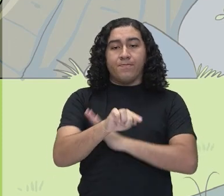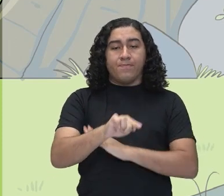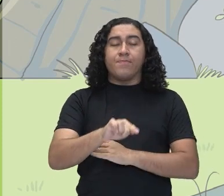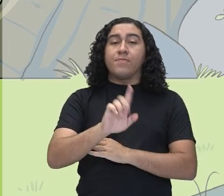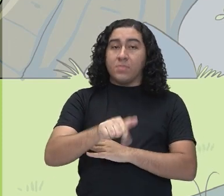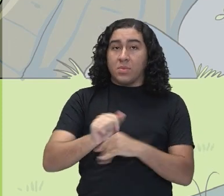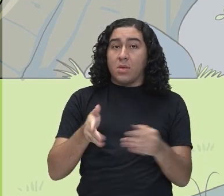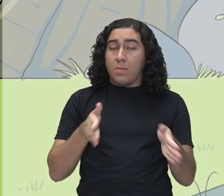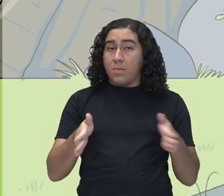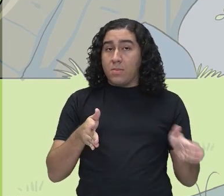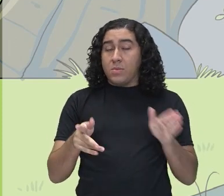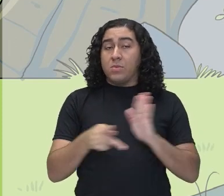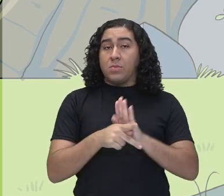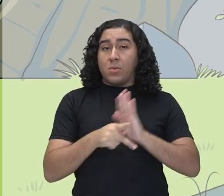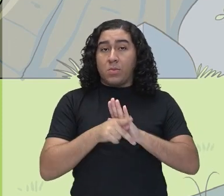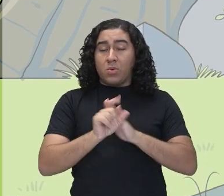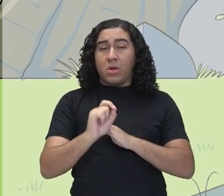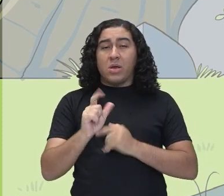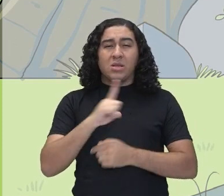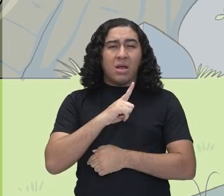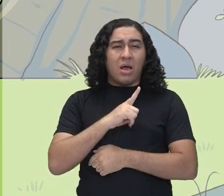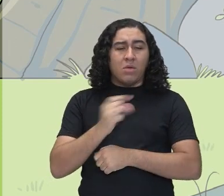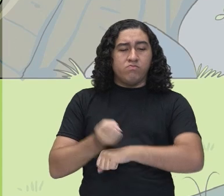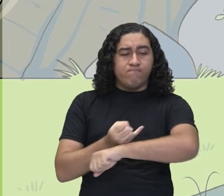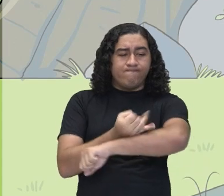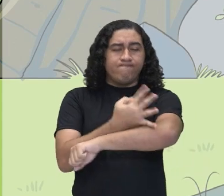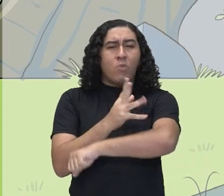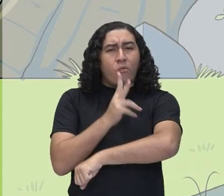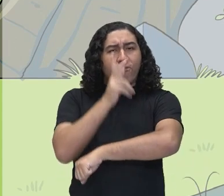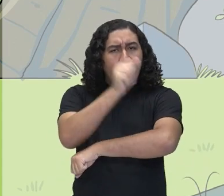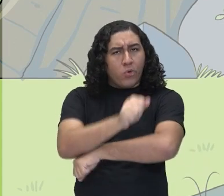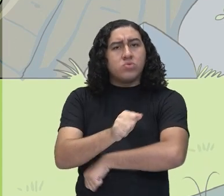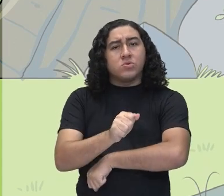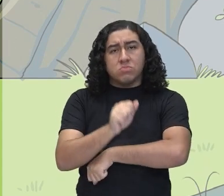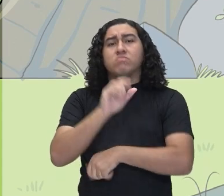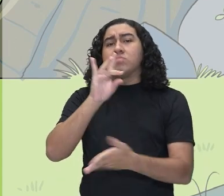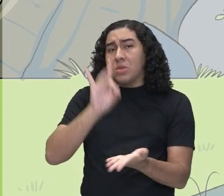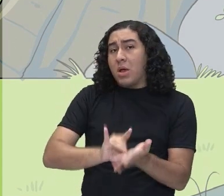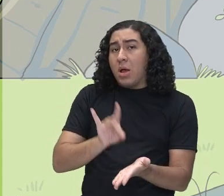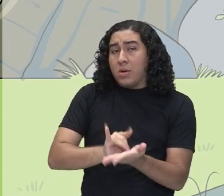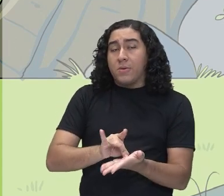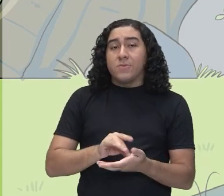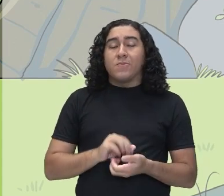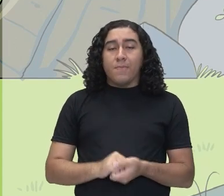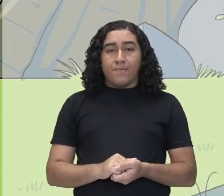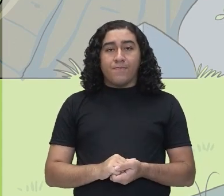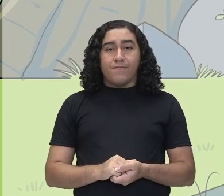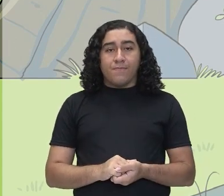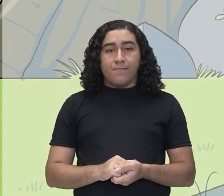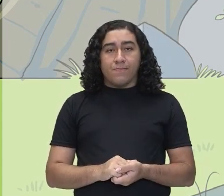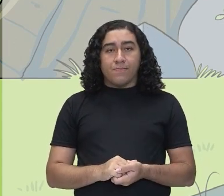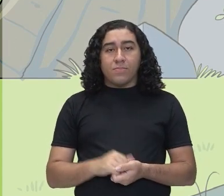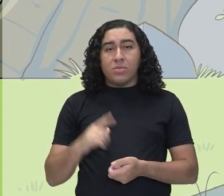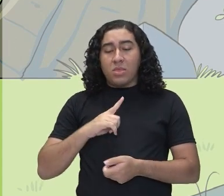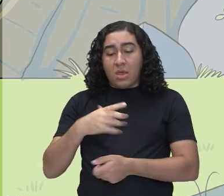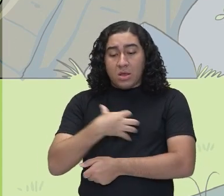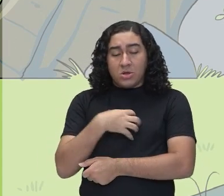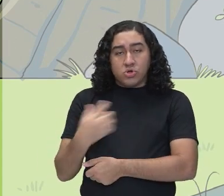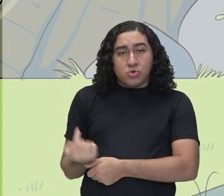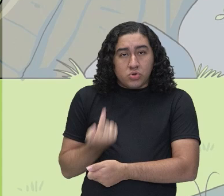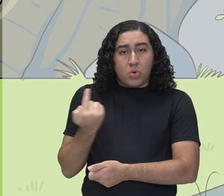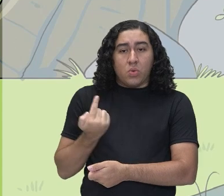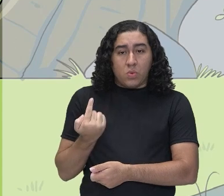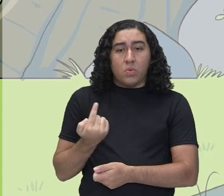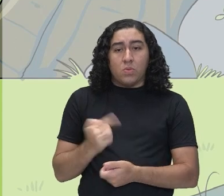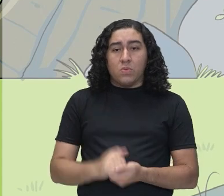esta época do exagero, né? Do sentimento, das emoções, da solidão. Então,